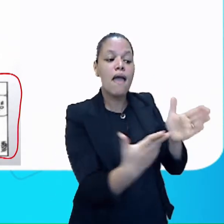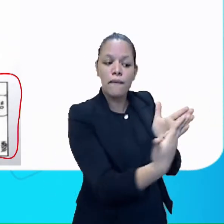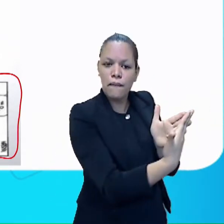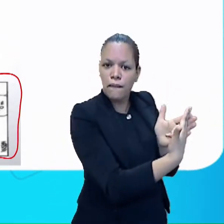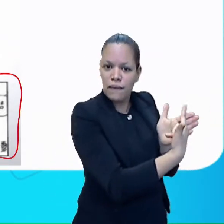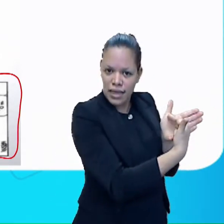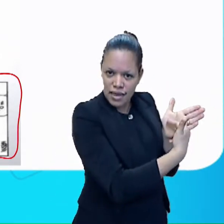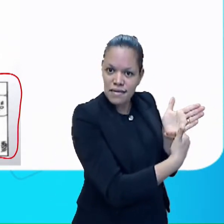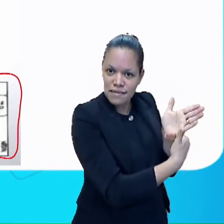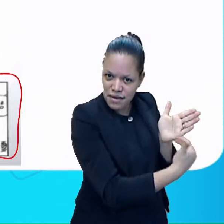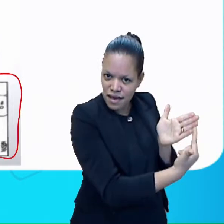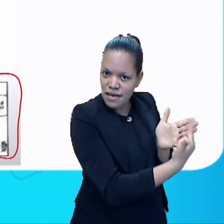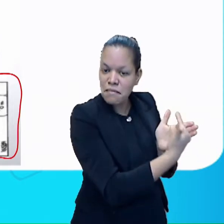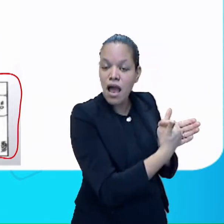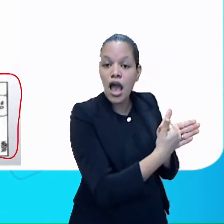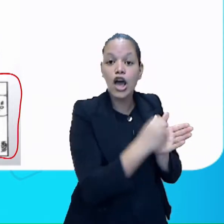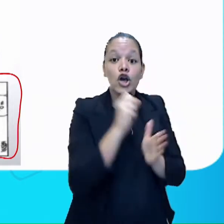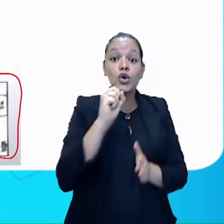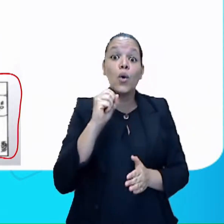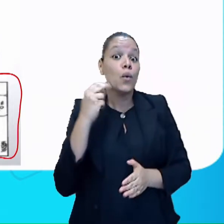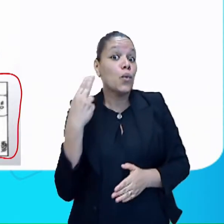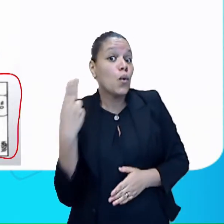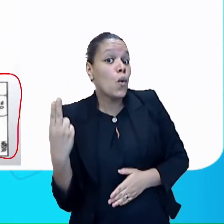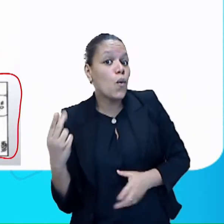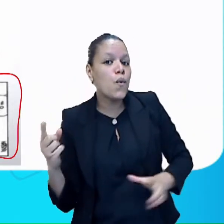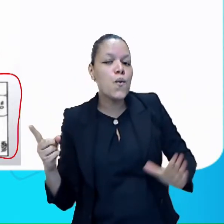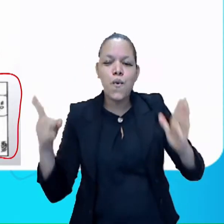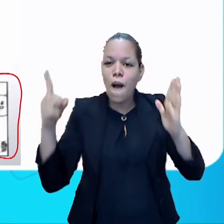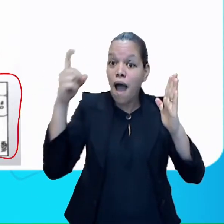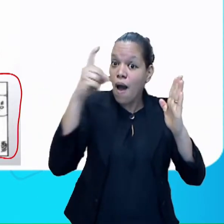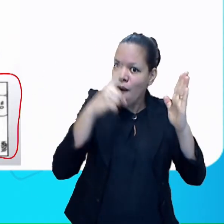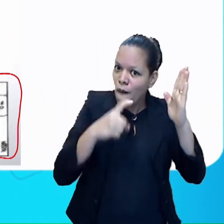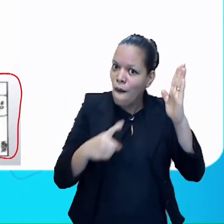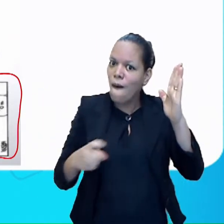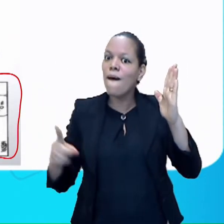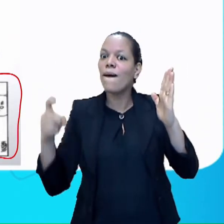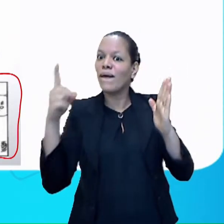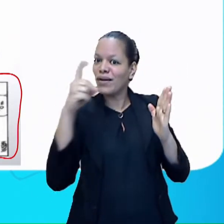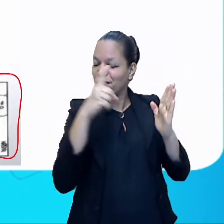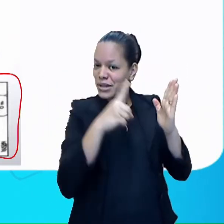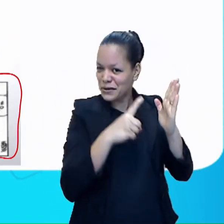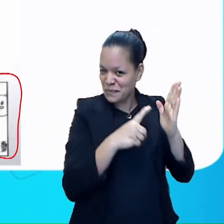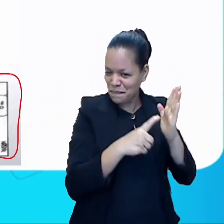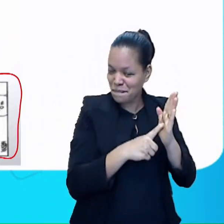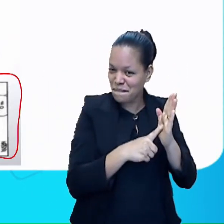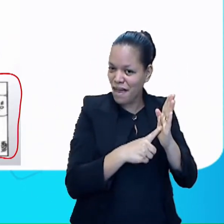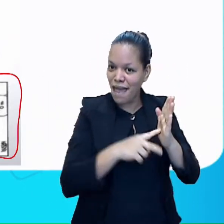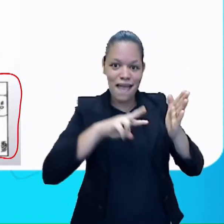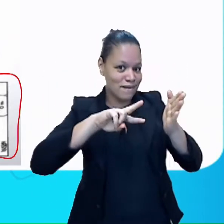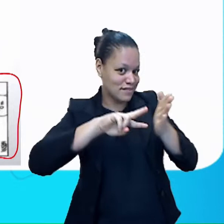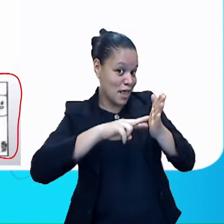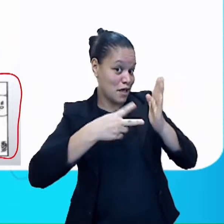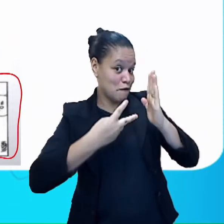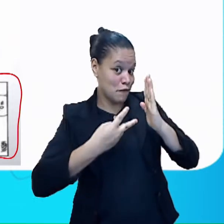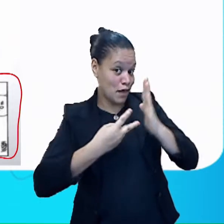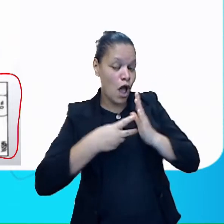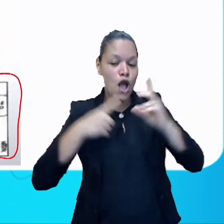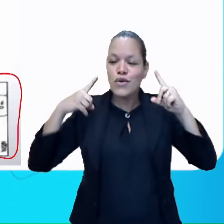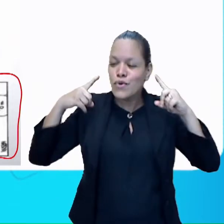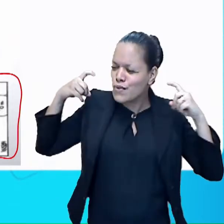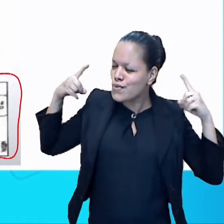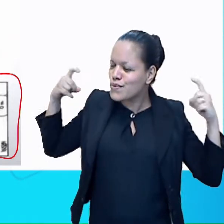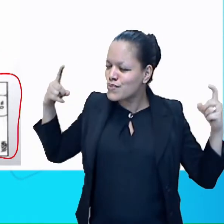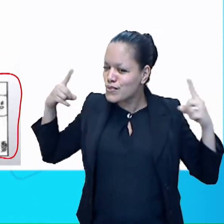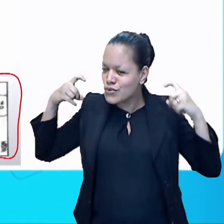conter somente as onomatopeias ou somente também as imagens para você interpretar o que aquela